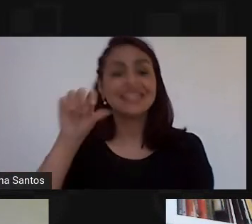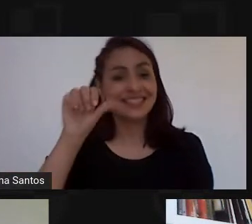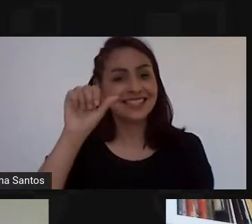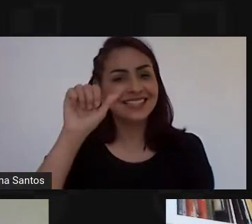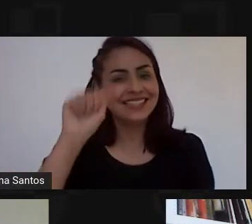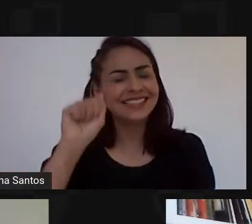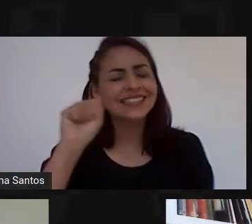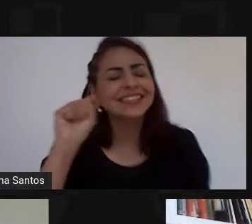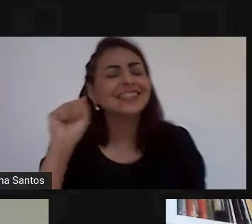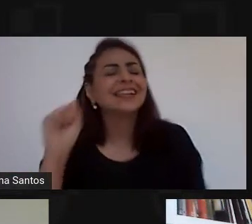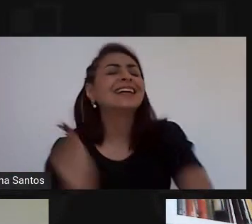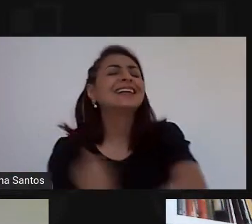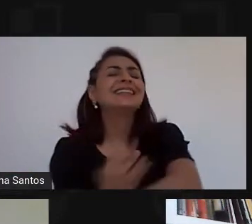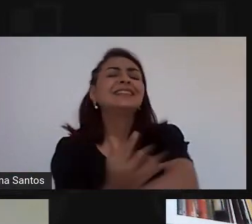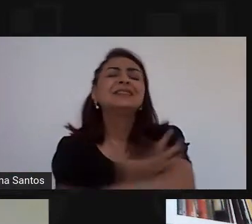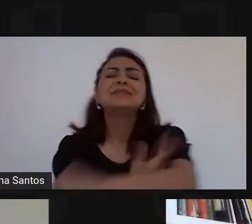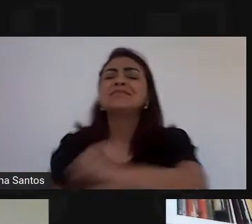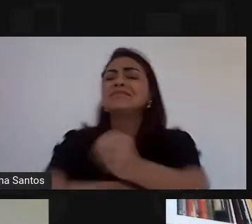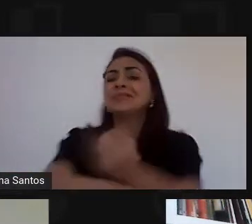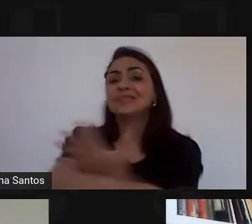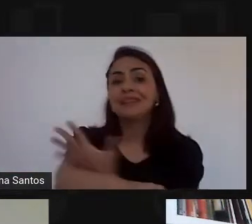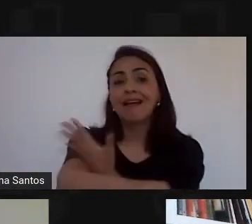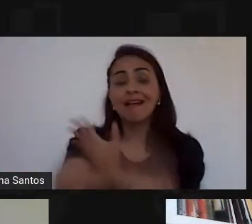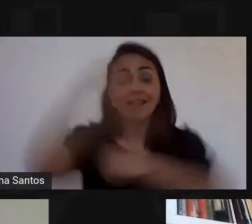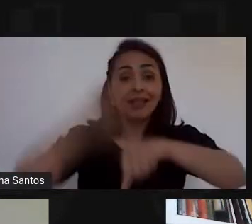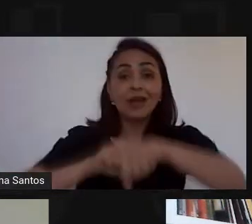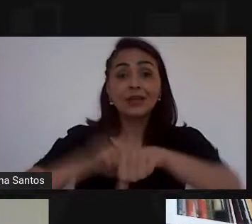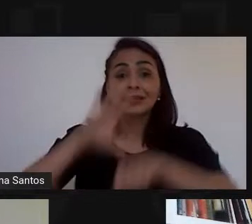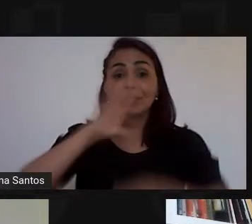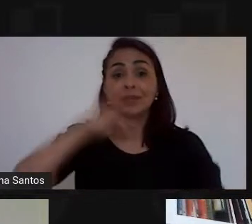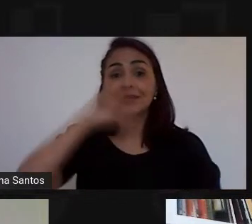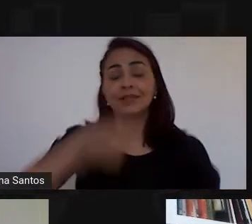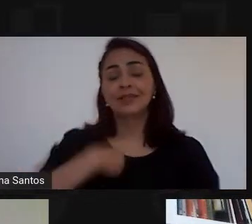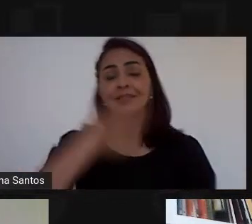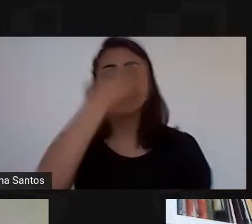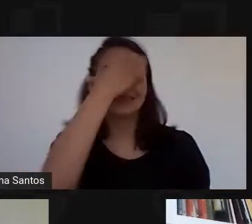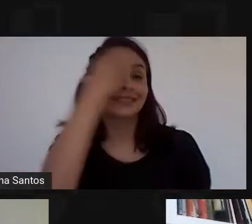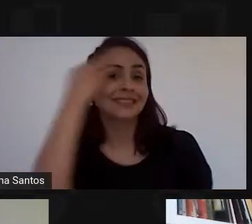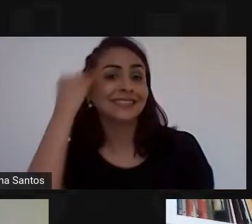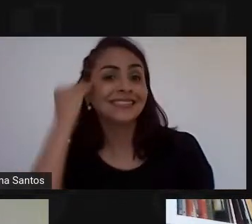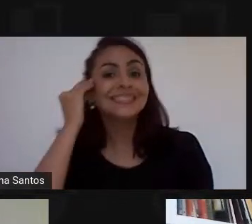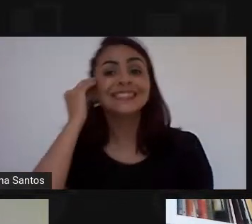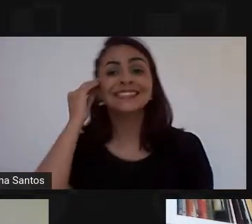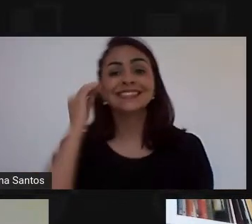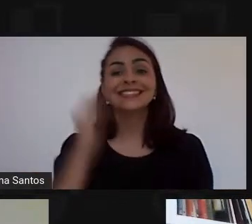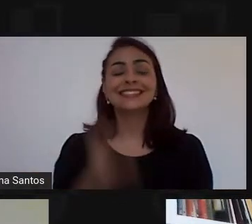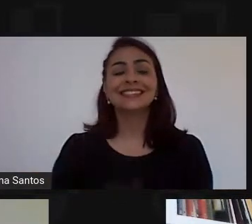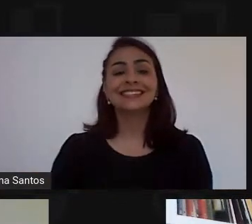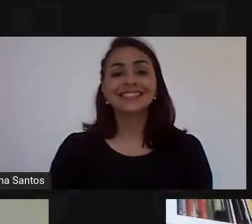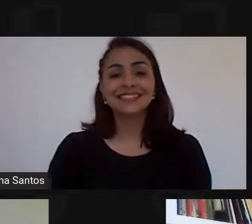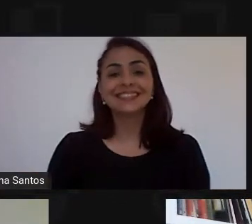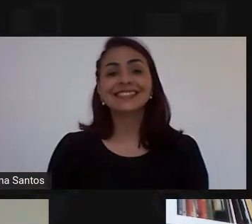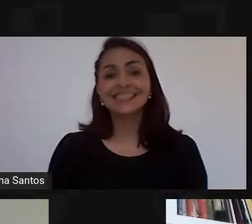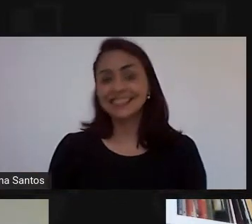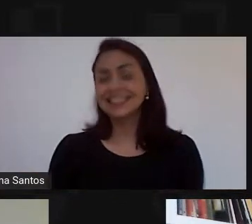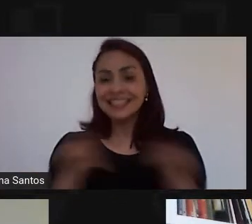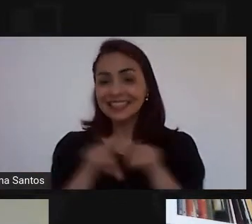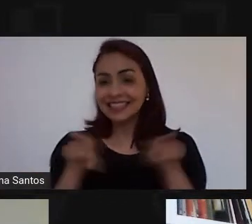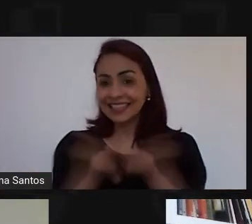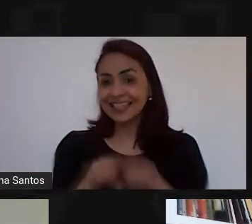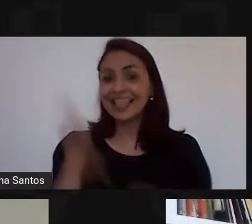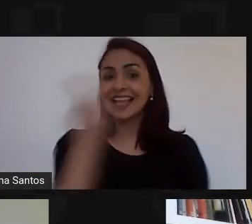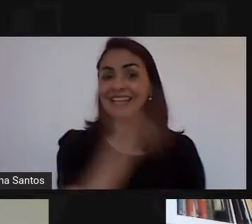grande que eu esqueci da professora, que eu amo demais, professora que, ali, meus primeiros